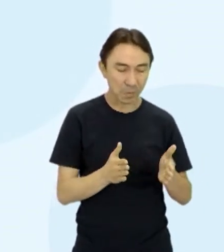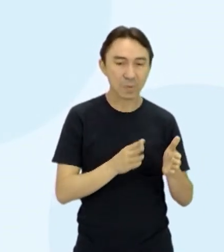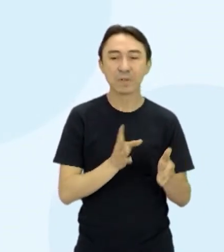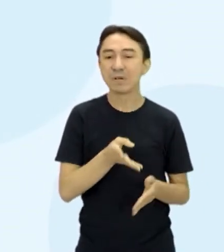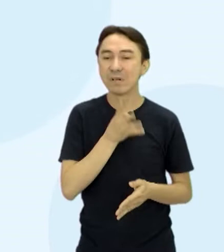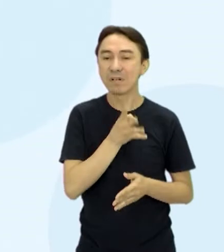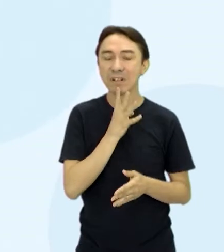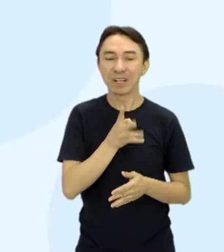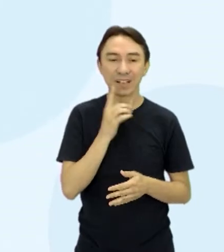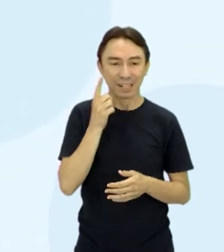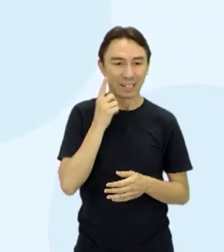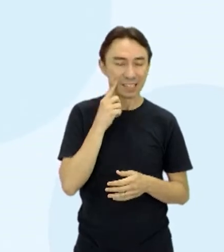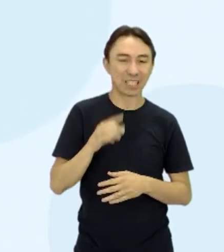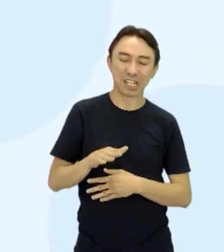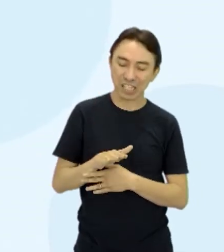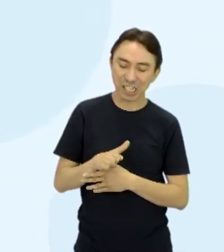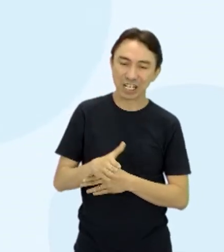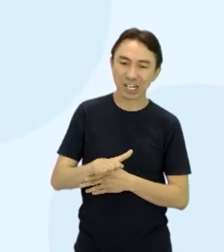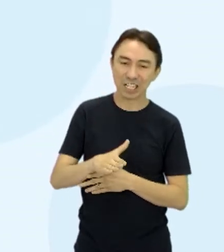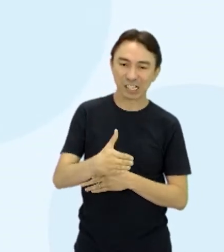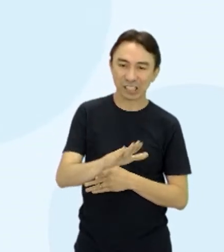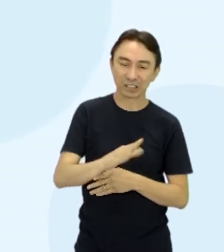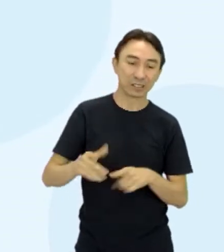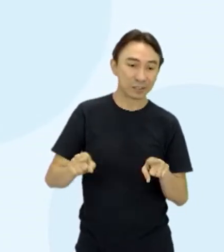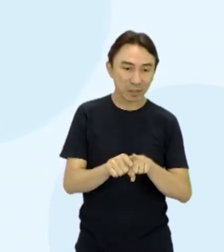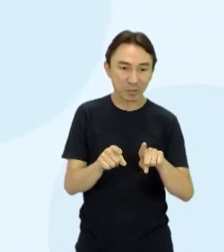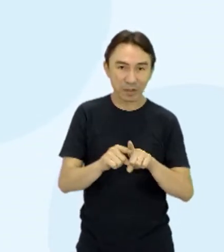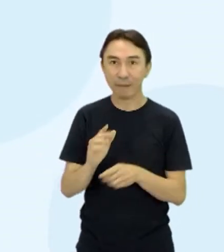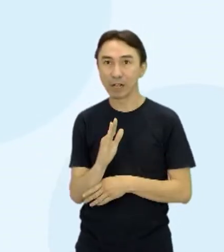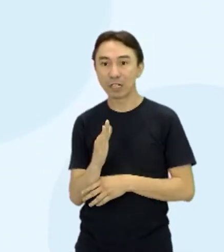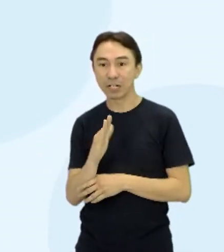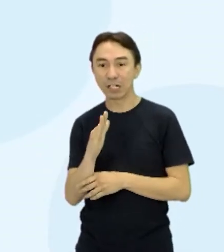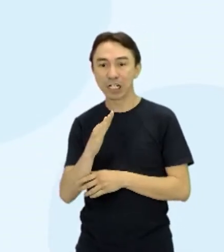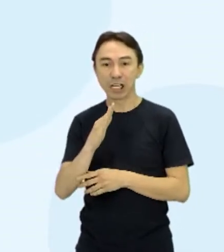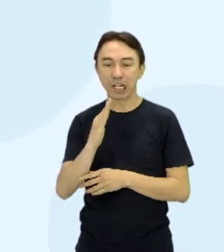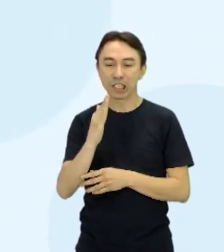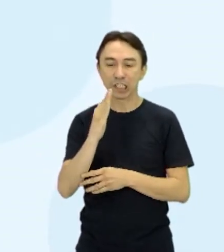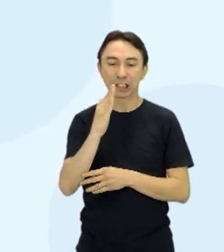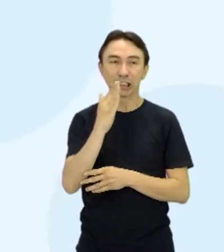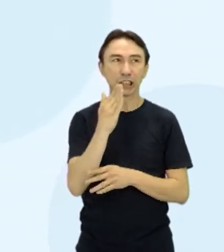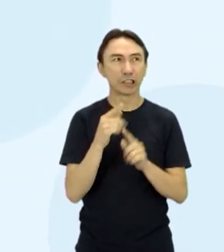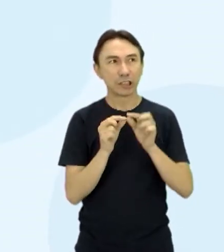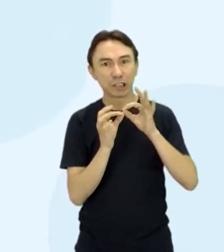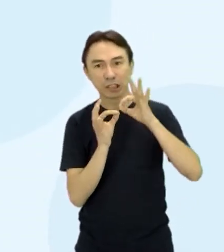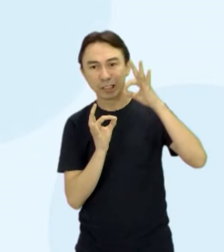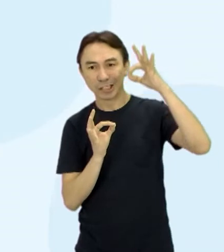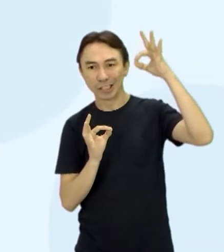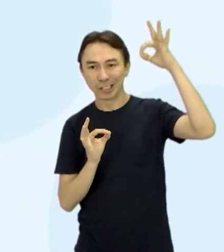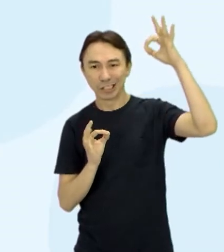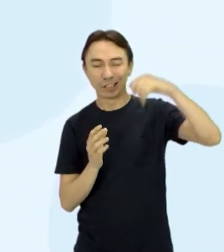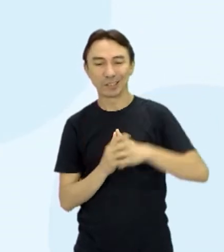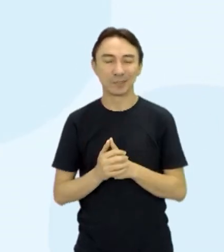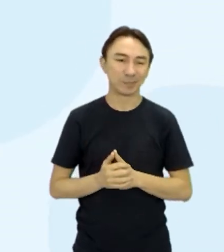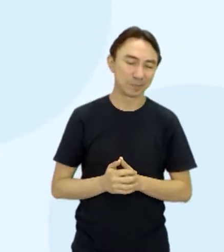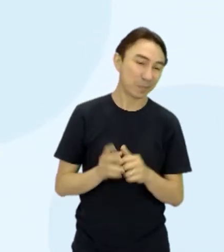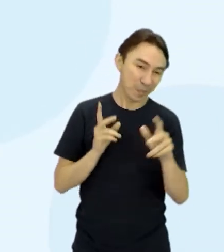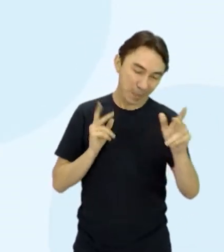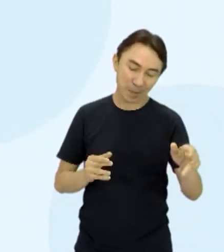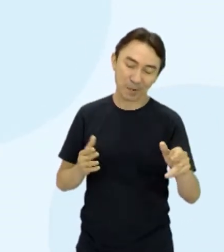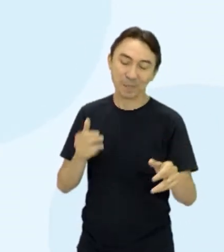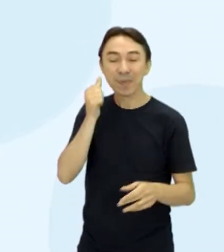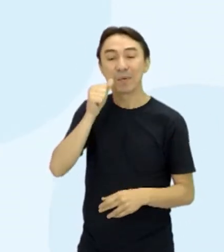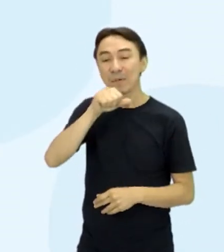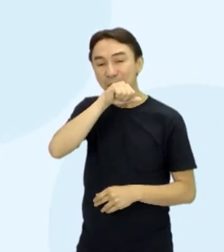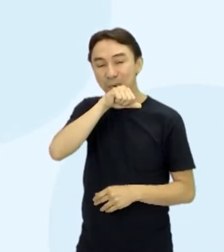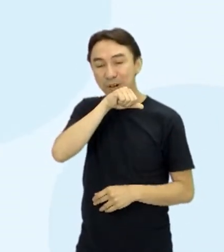e inclinada, né? Tem Sim, muito inclinada. É que você não via a inclinação da casa da dona Marlene, lá, minha mãe, lá em Guarulhos. Um abraço